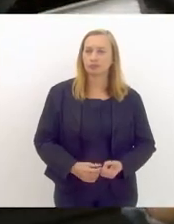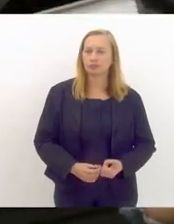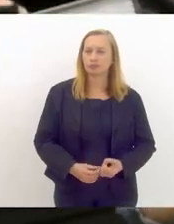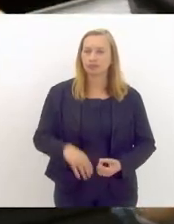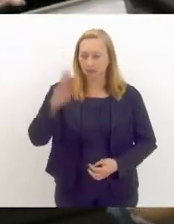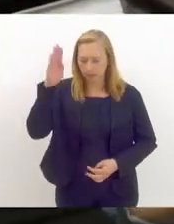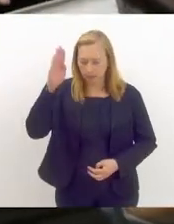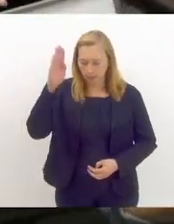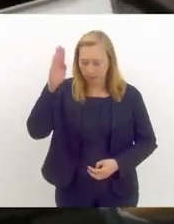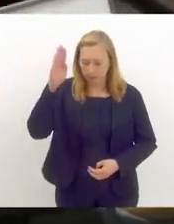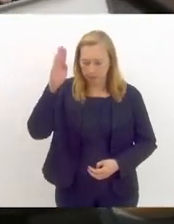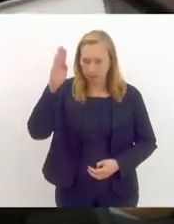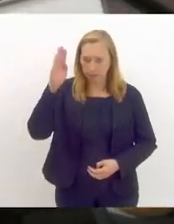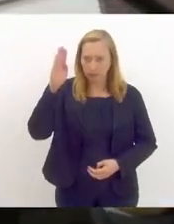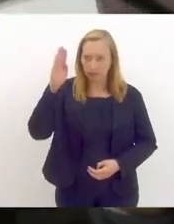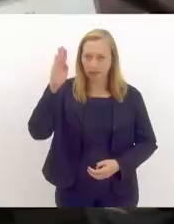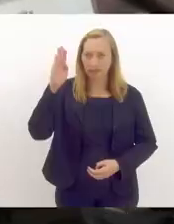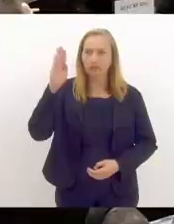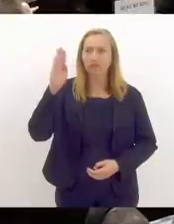Assim o prometo.